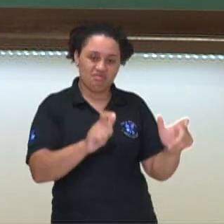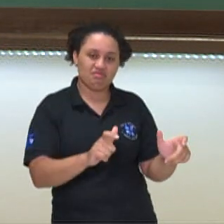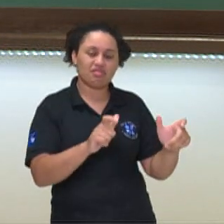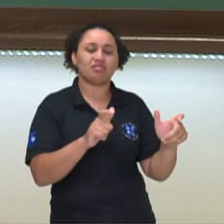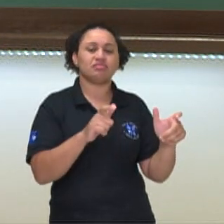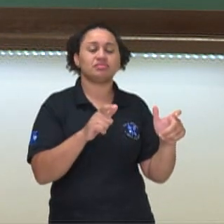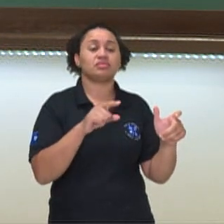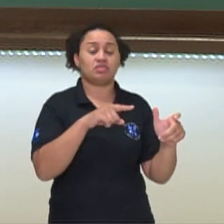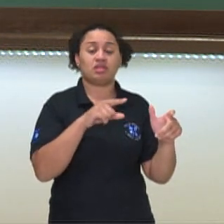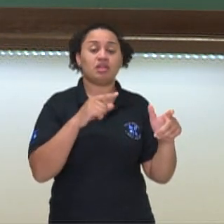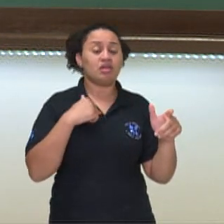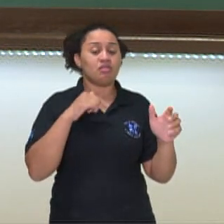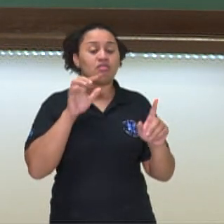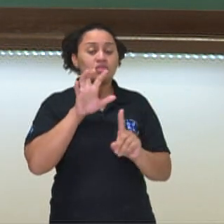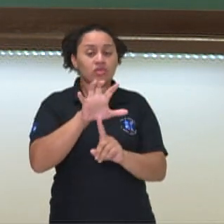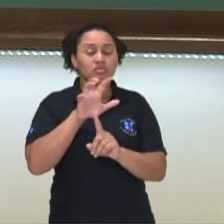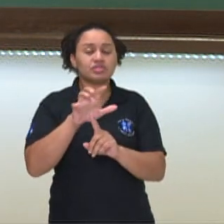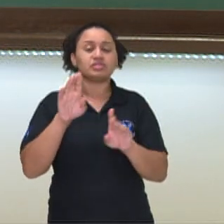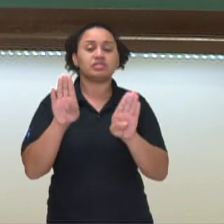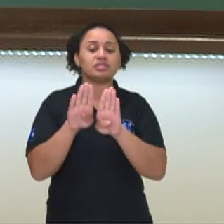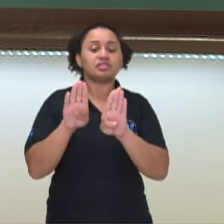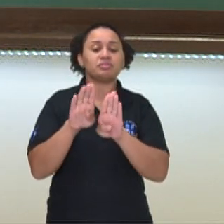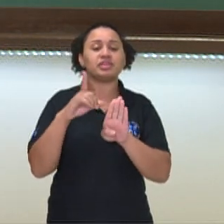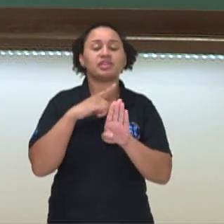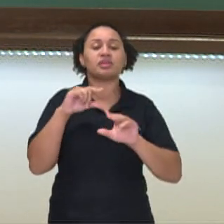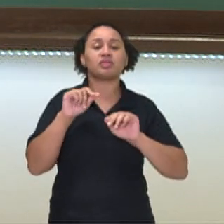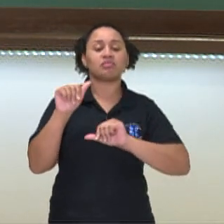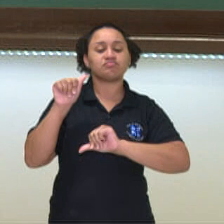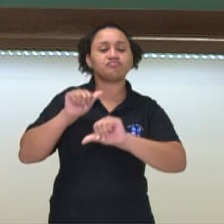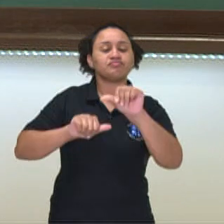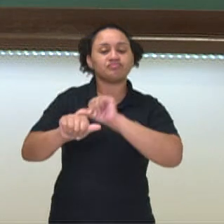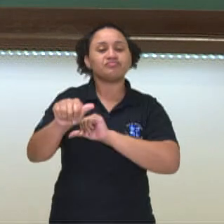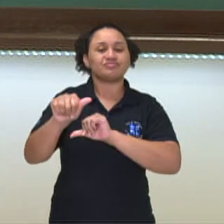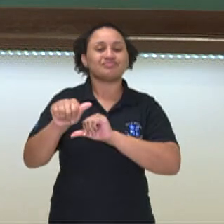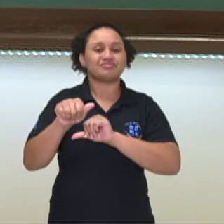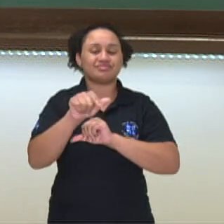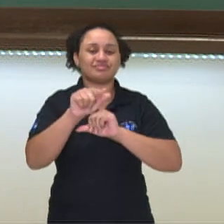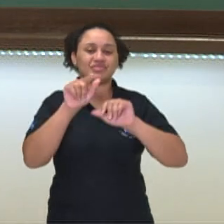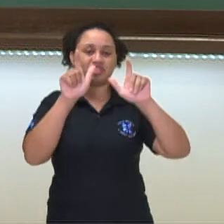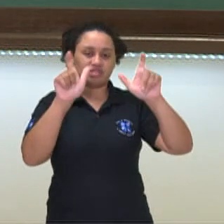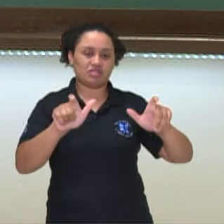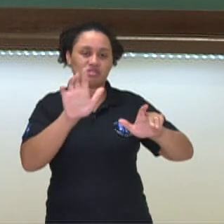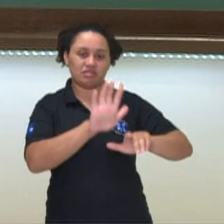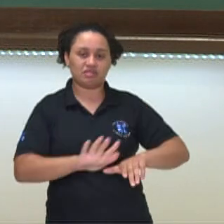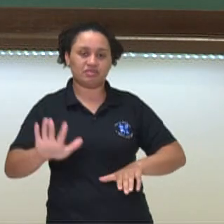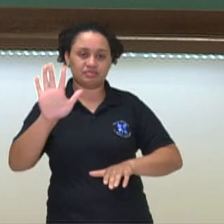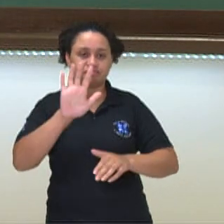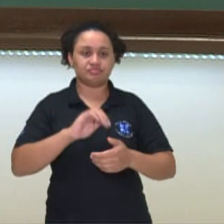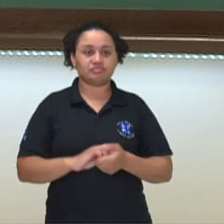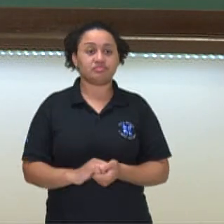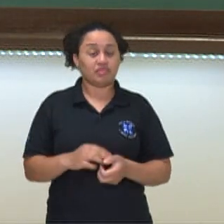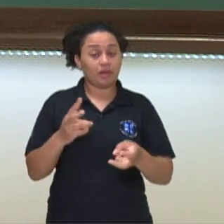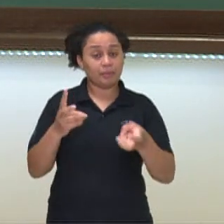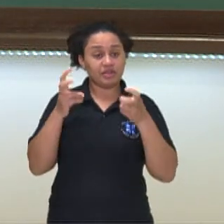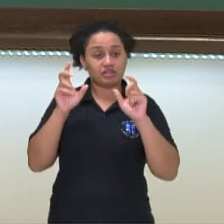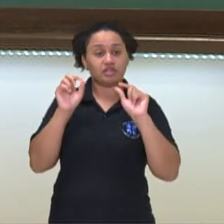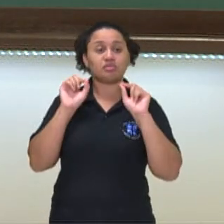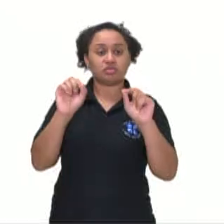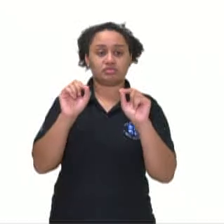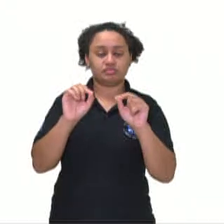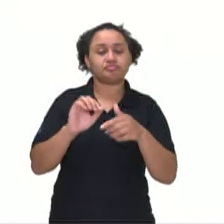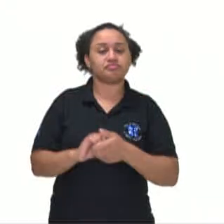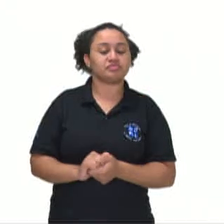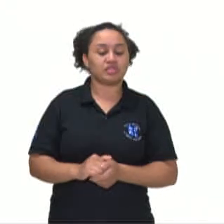determinada área faz com que haja também a transformação dessa paisagem. Observe que, além